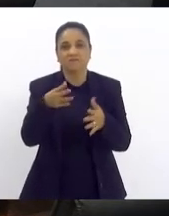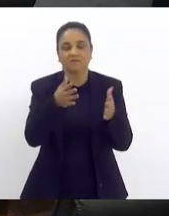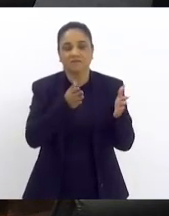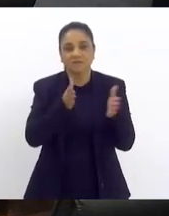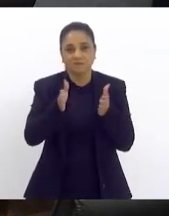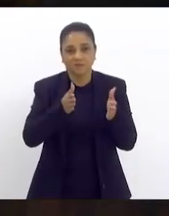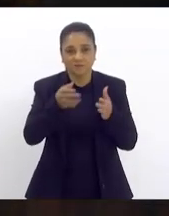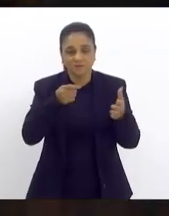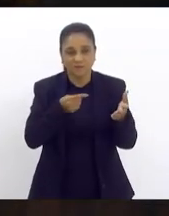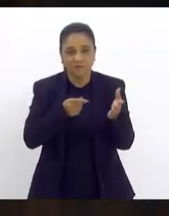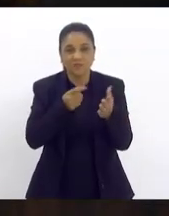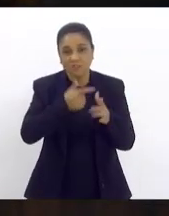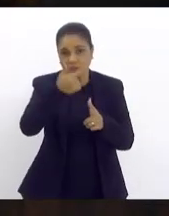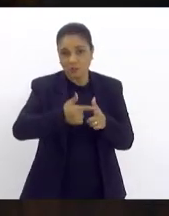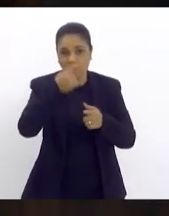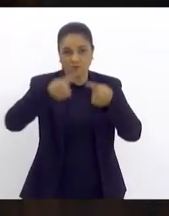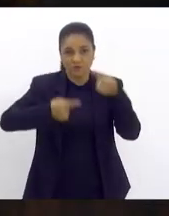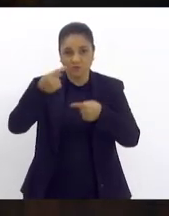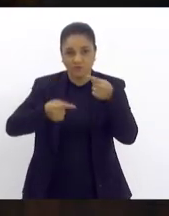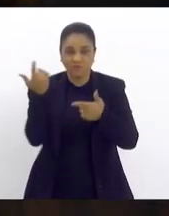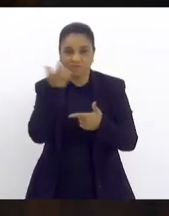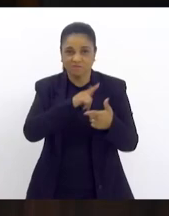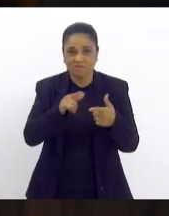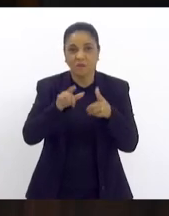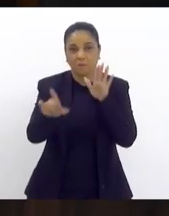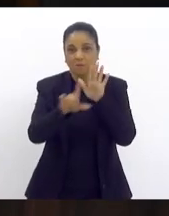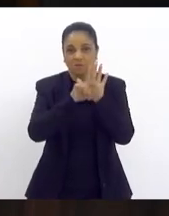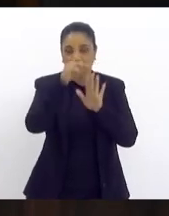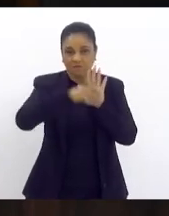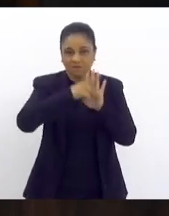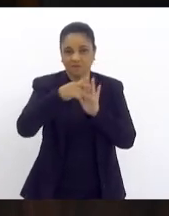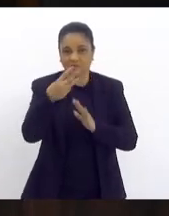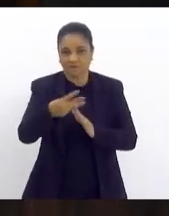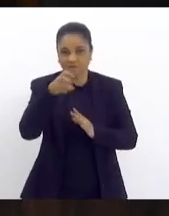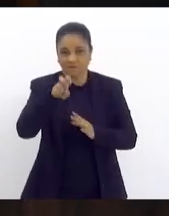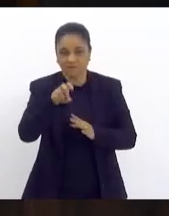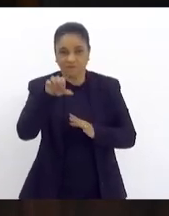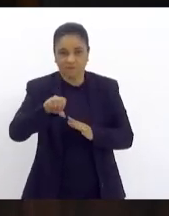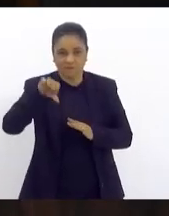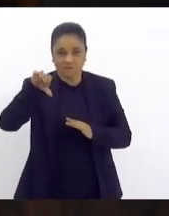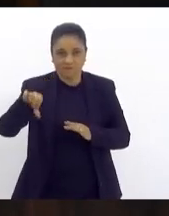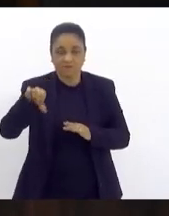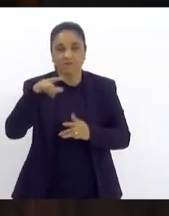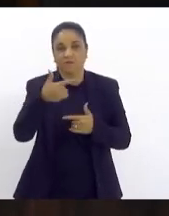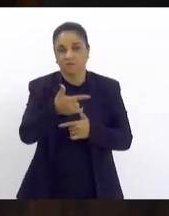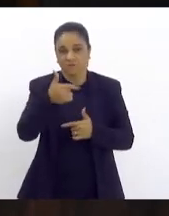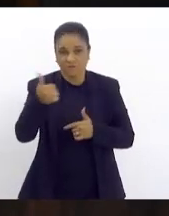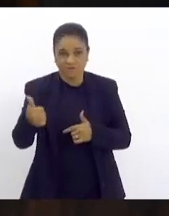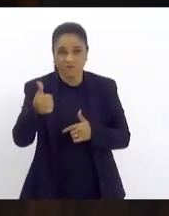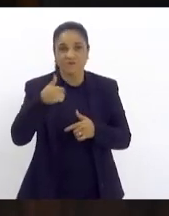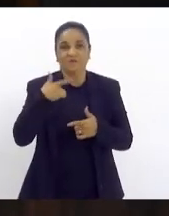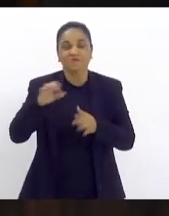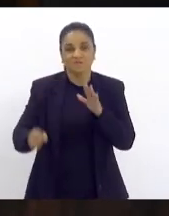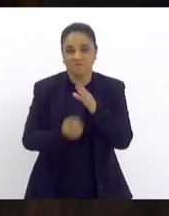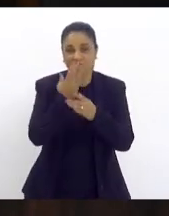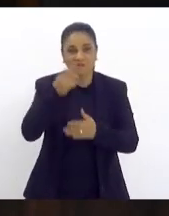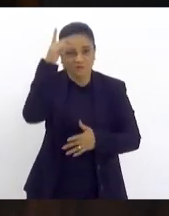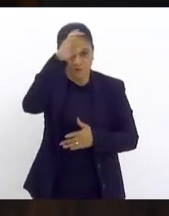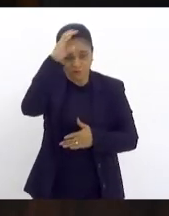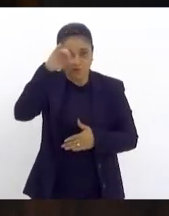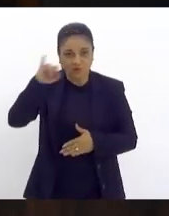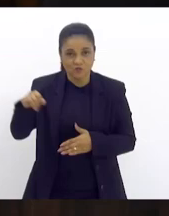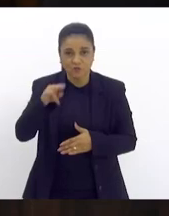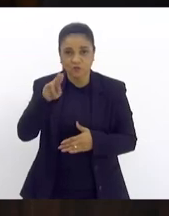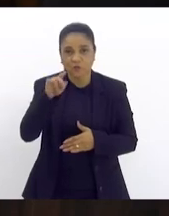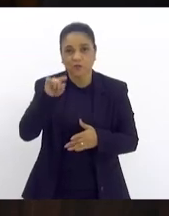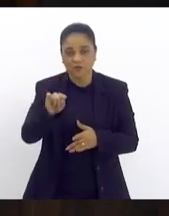em segunda discussão redação do vencido projeto de lei número 3599 a de 2021 de autoria deputada tia Ju que